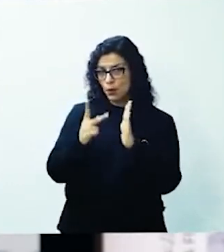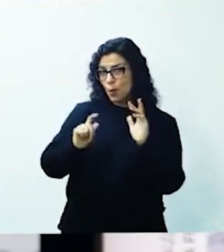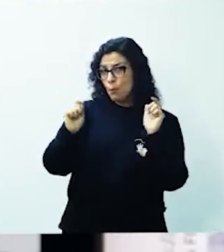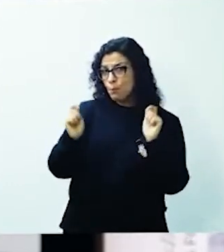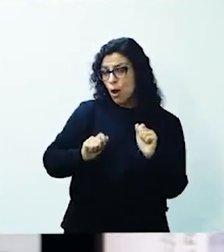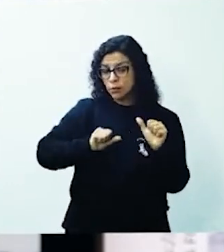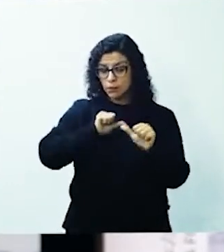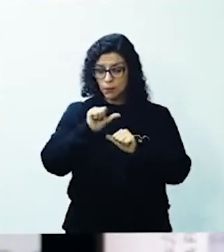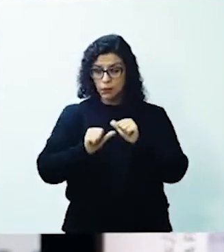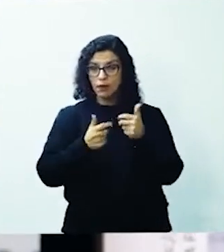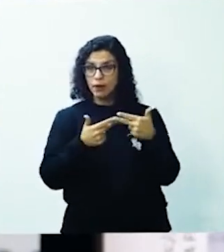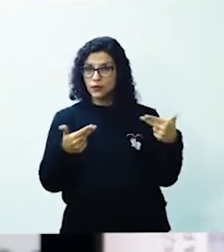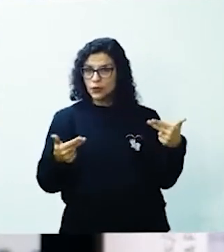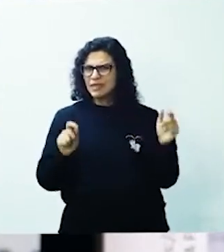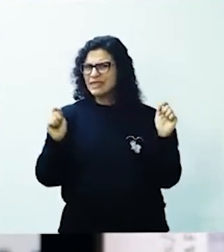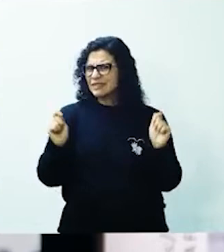pode